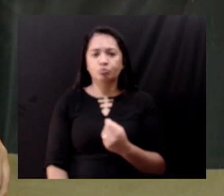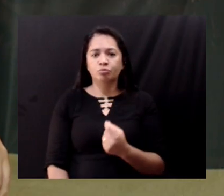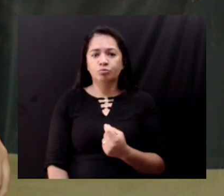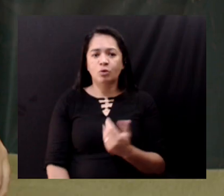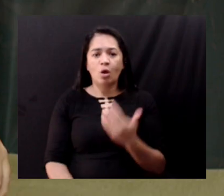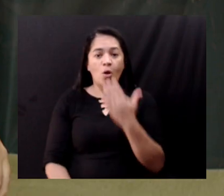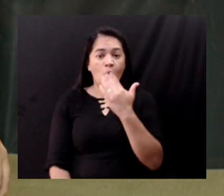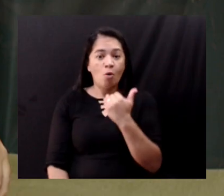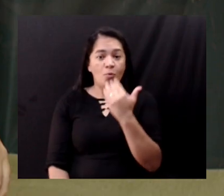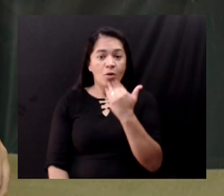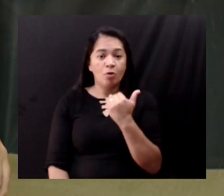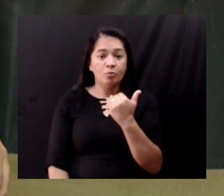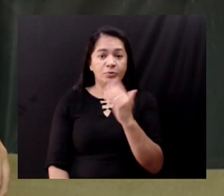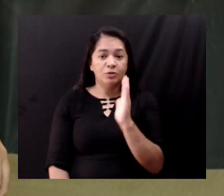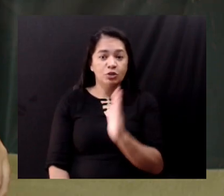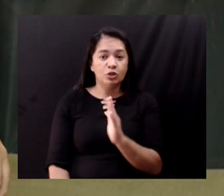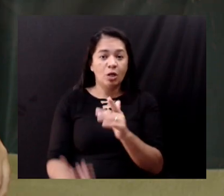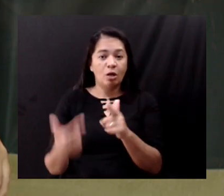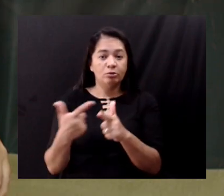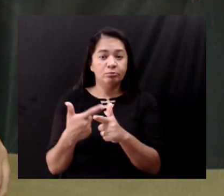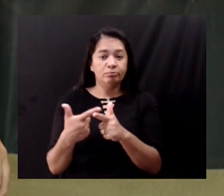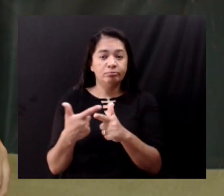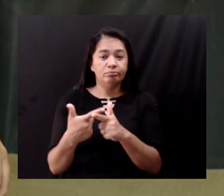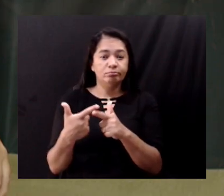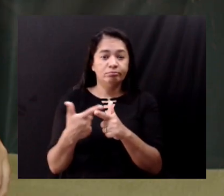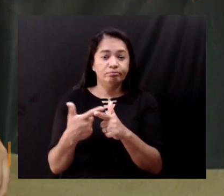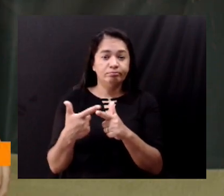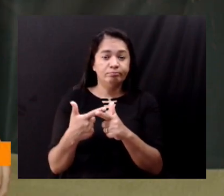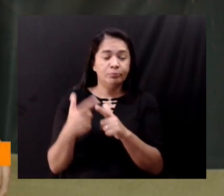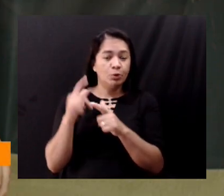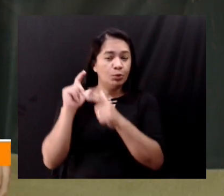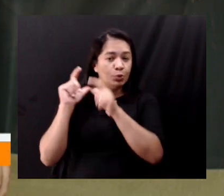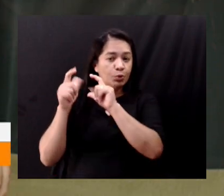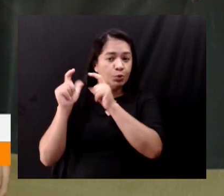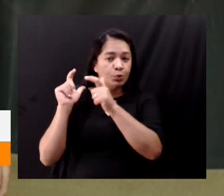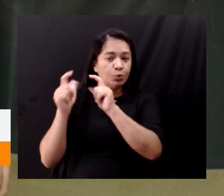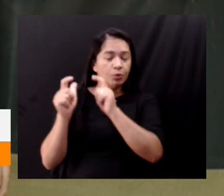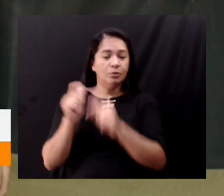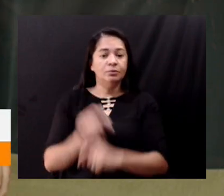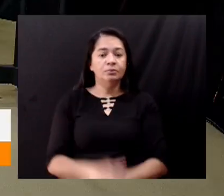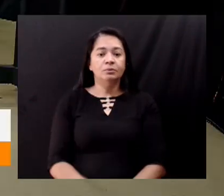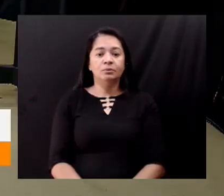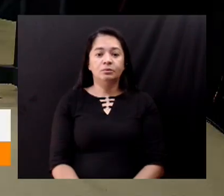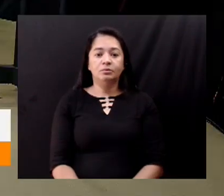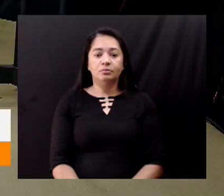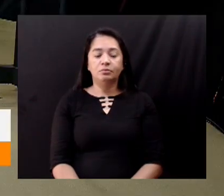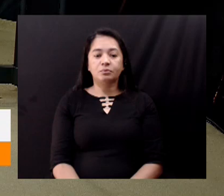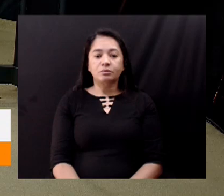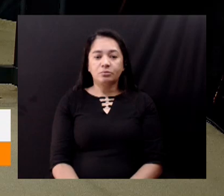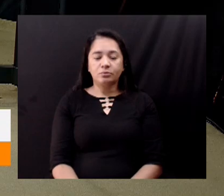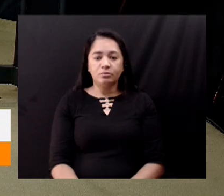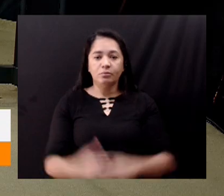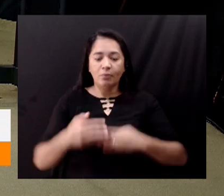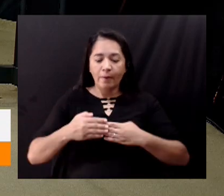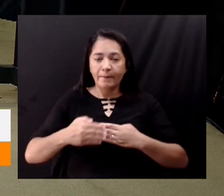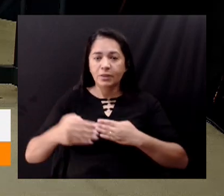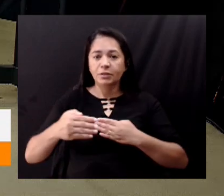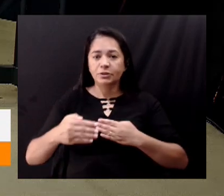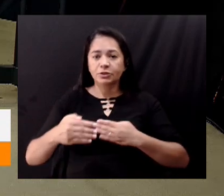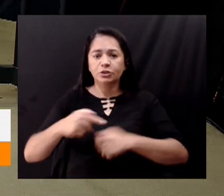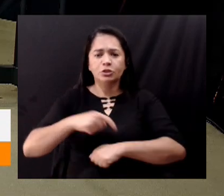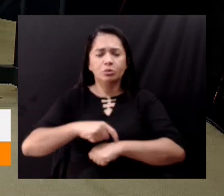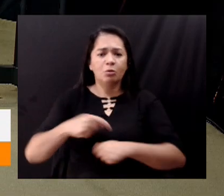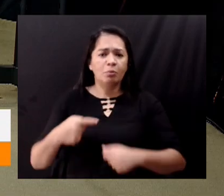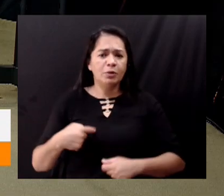sim, causando para a gente um transtorno, né. A partir de que momento eu consigo